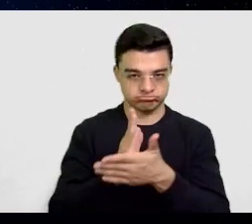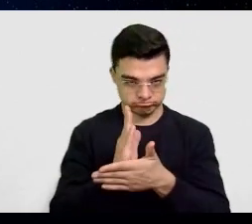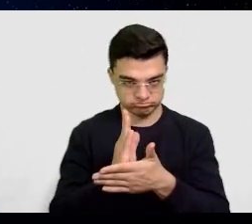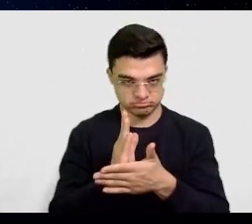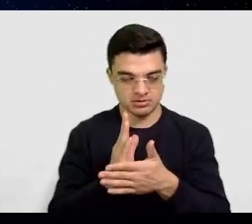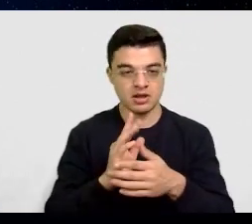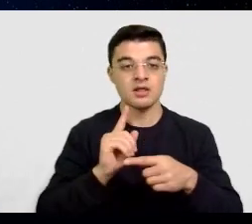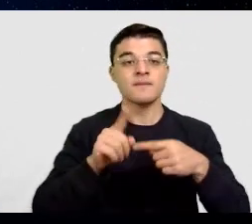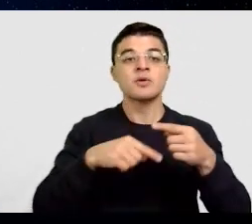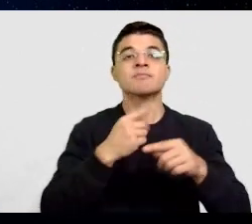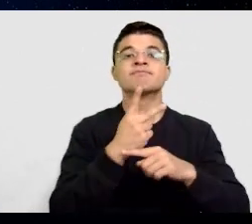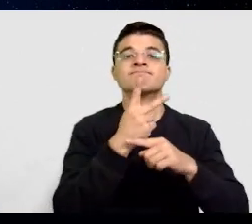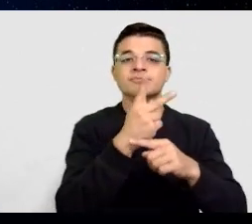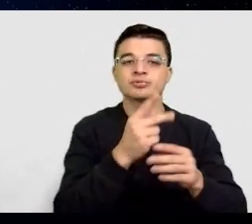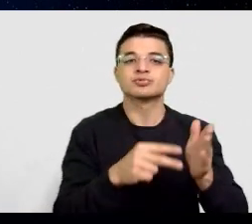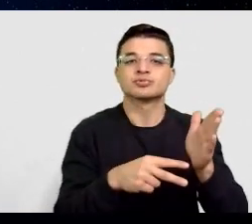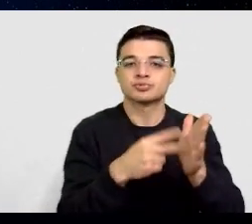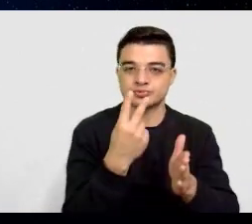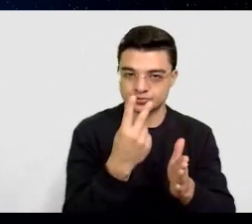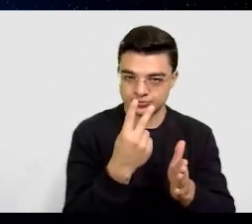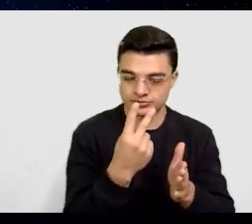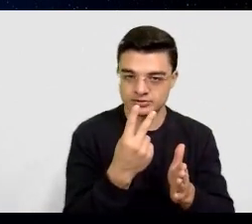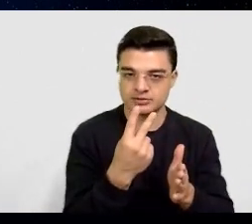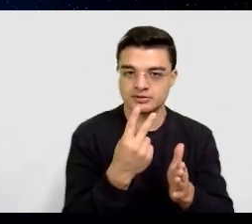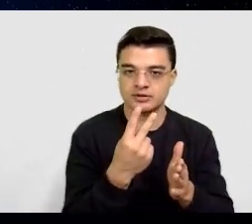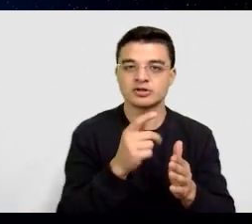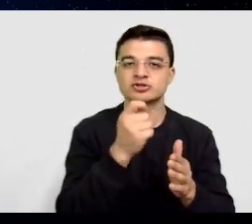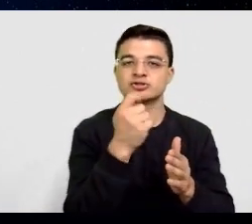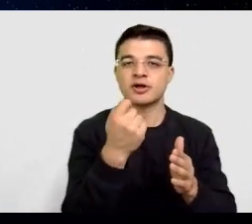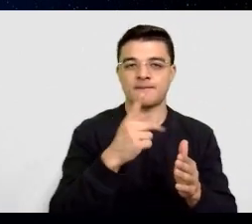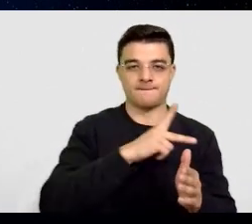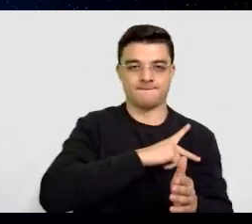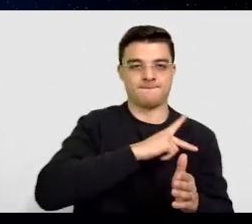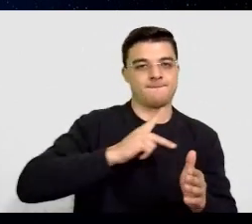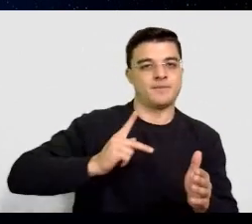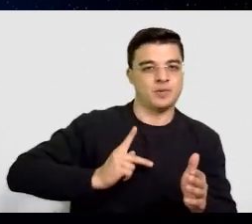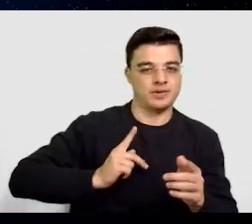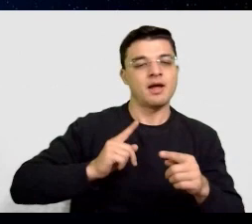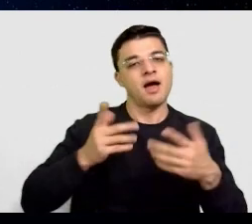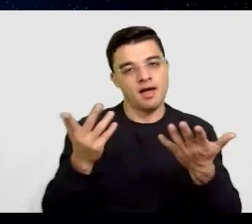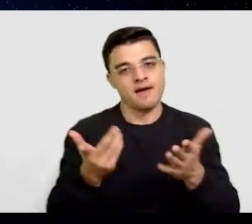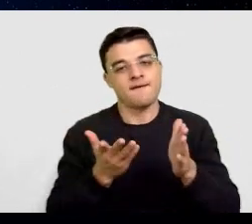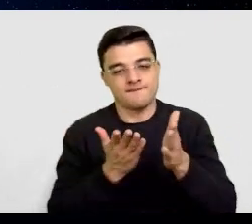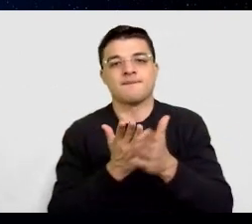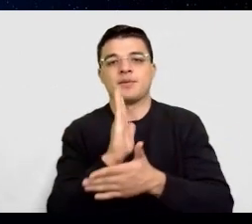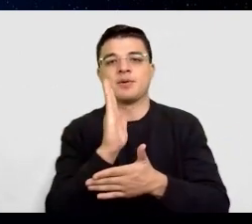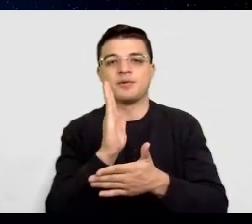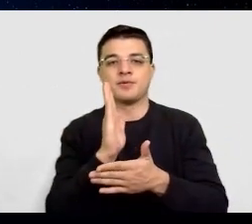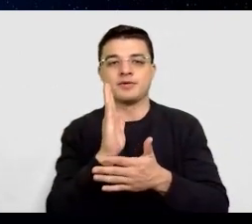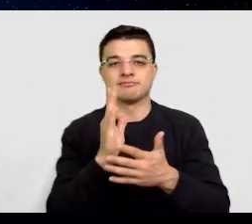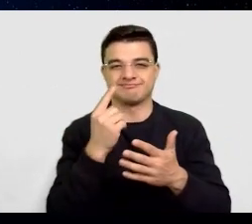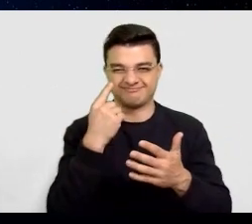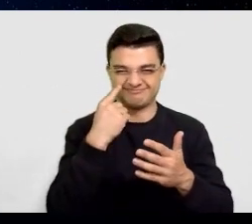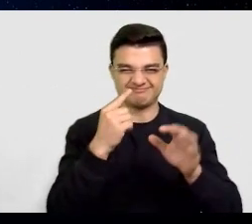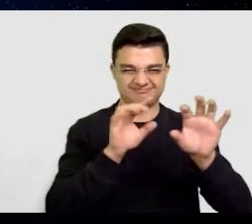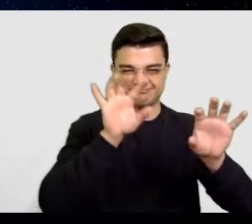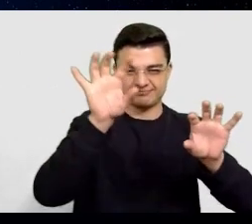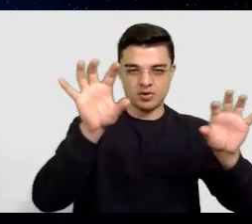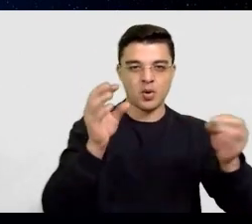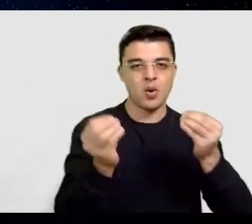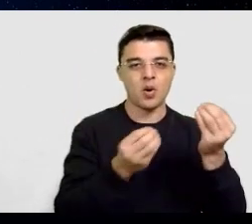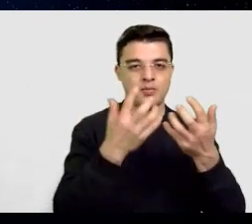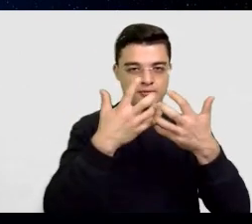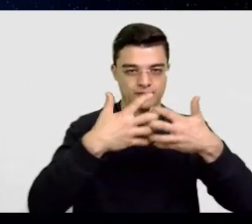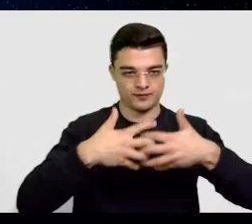chave pública desse JSON Web Token que ele recebeu assinado e validar a assinatura dele. Então, esse é o fluxo completo. Aqui a gente